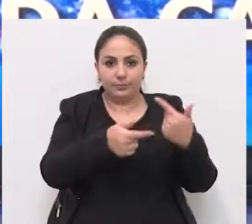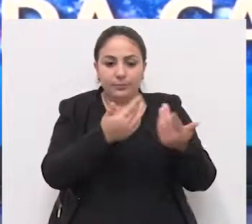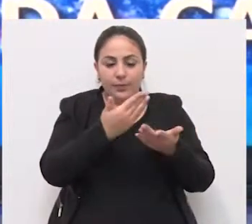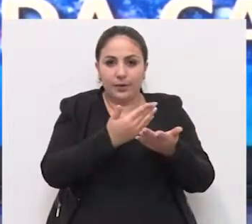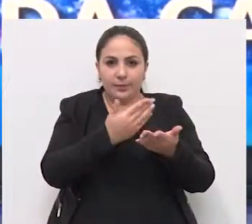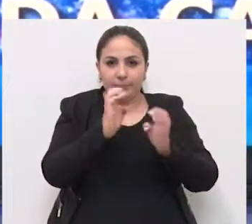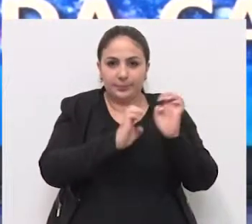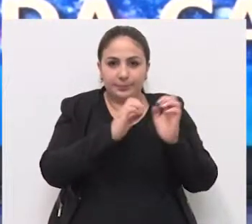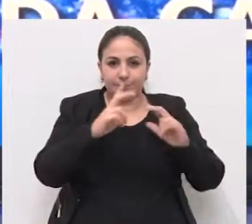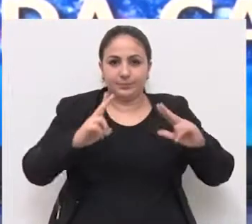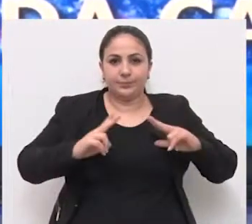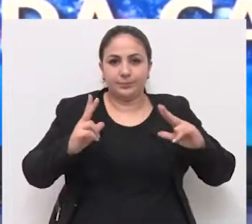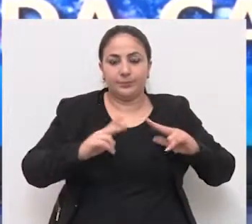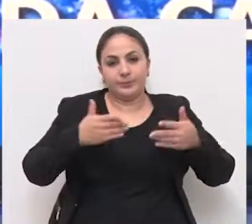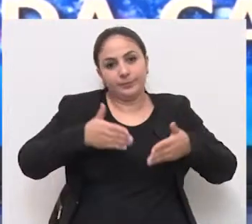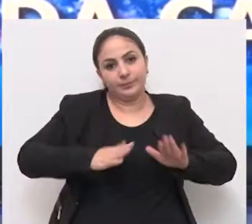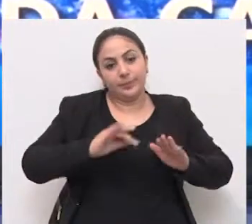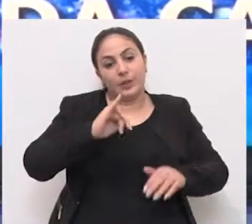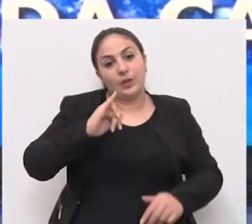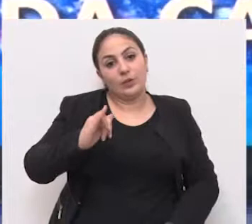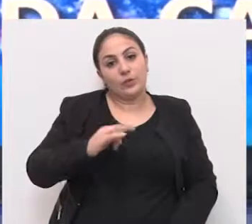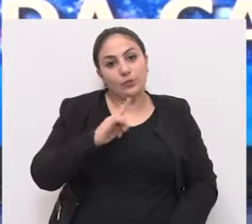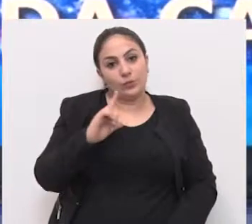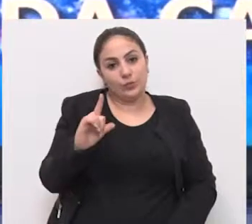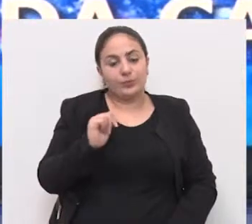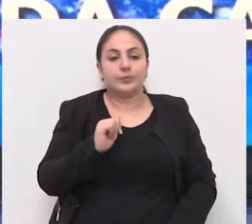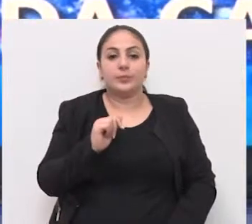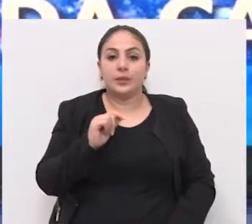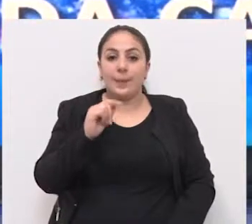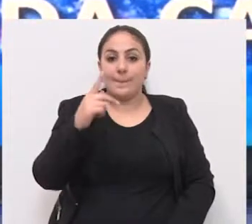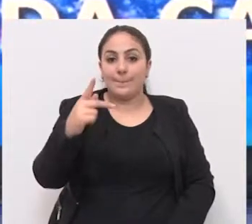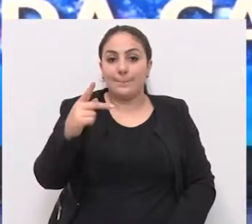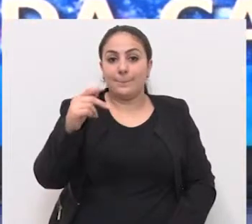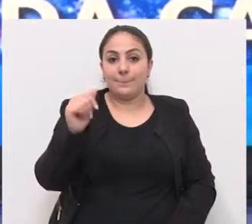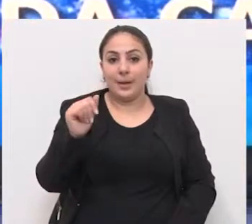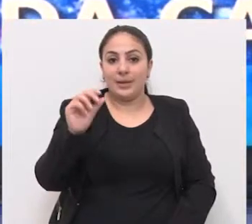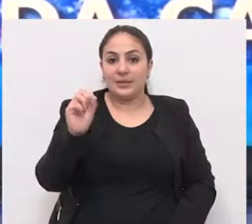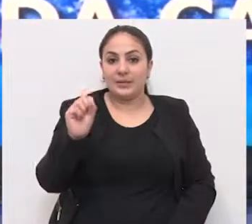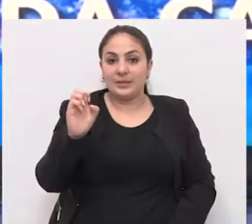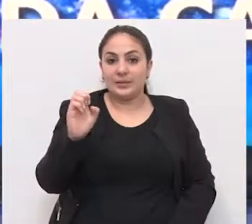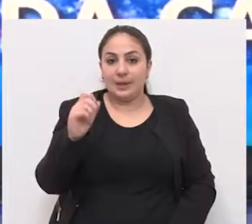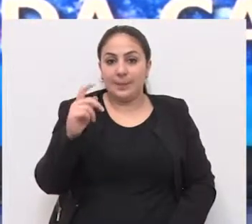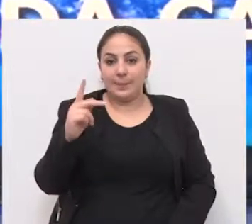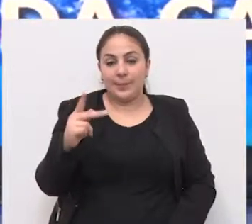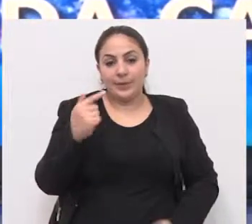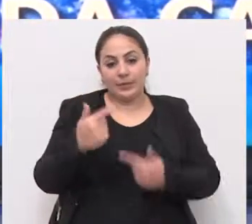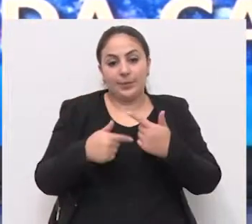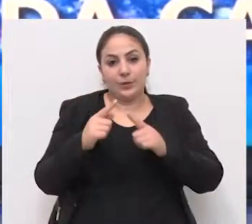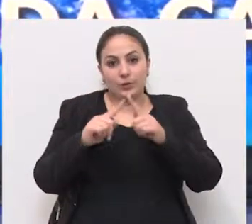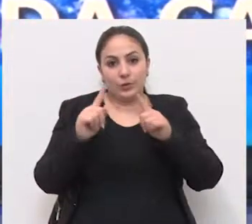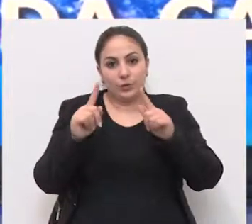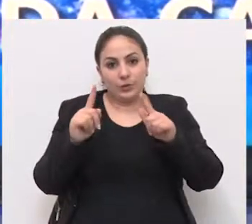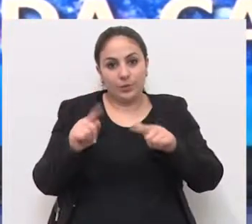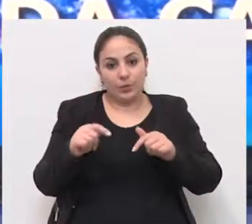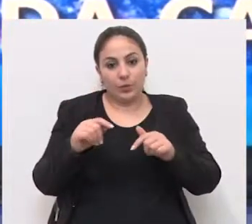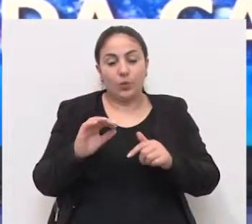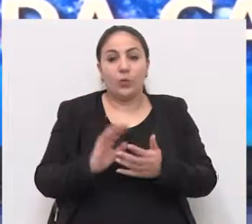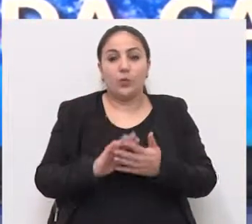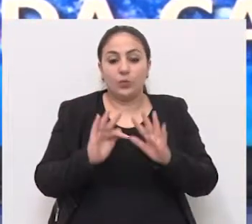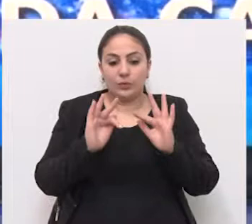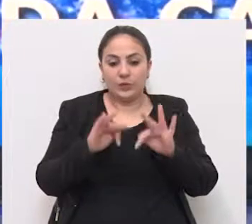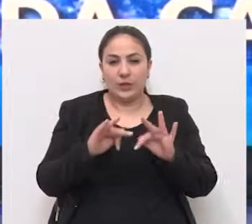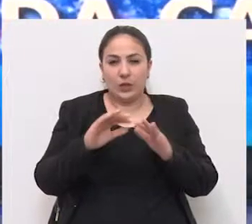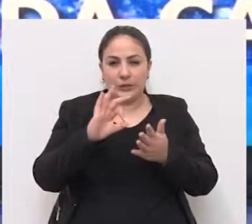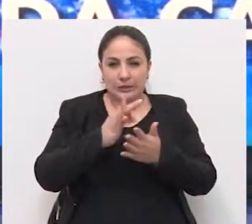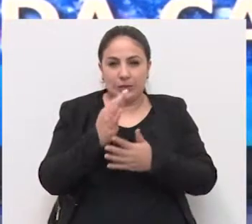para trabalhadores da iniciativa privada nascidos em julho e do PASEP é para servidores públicos com final